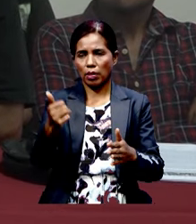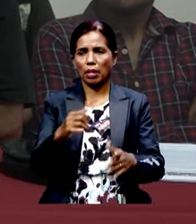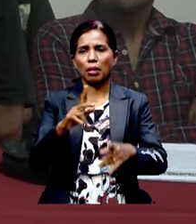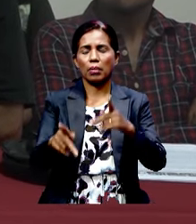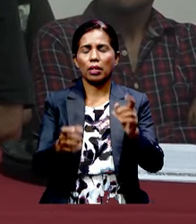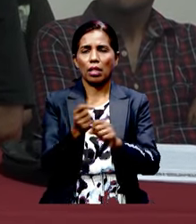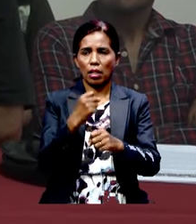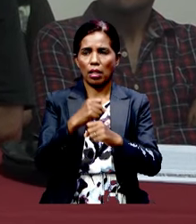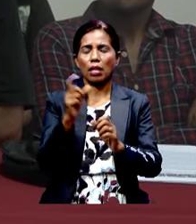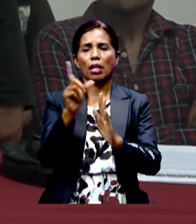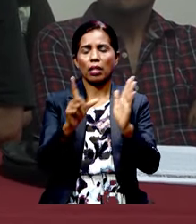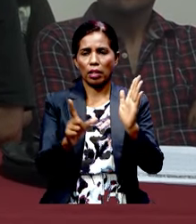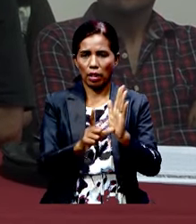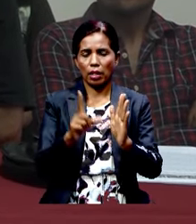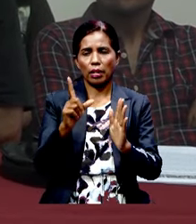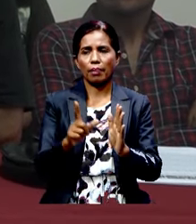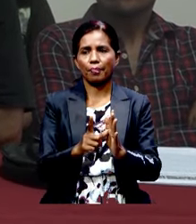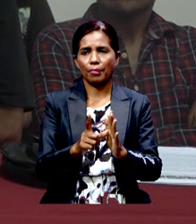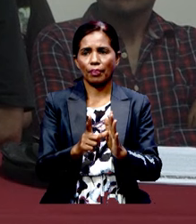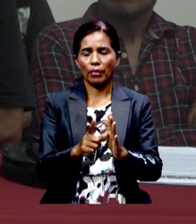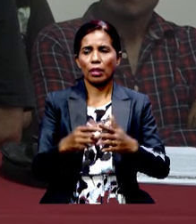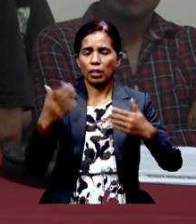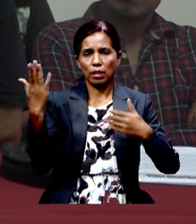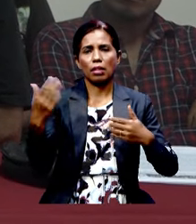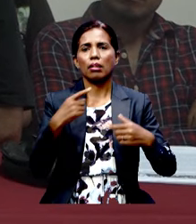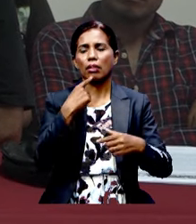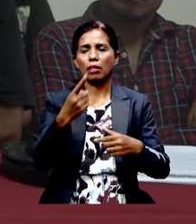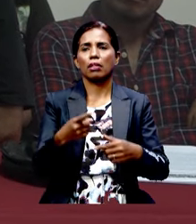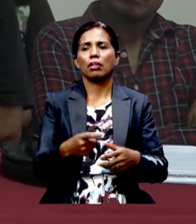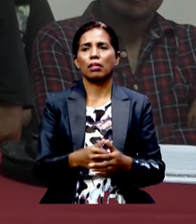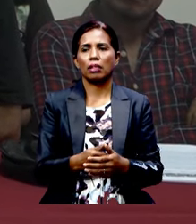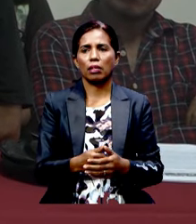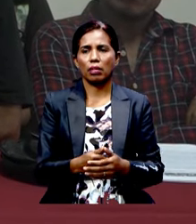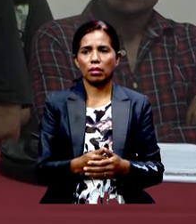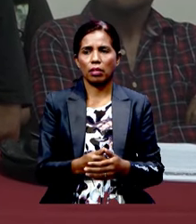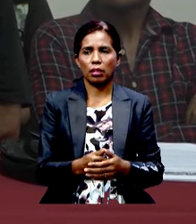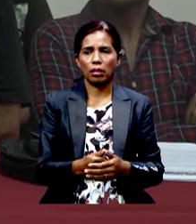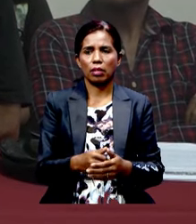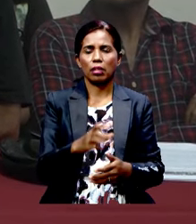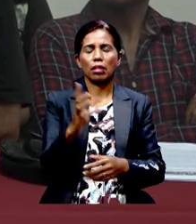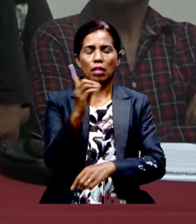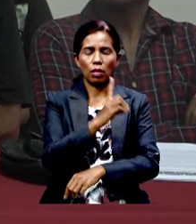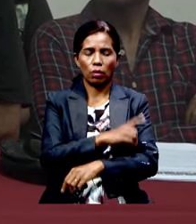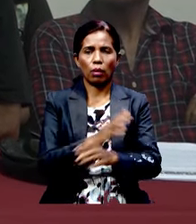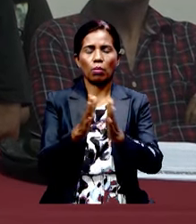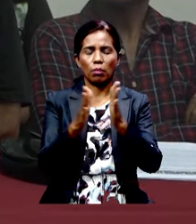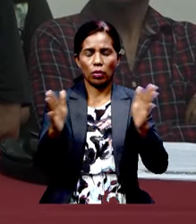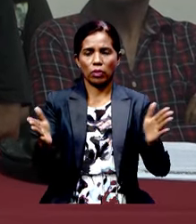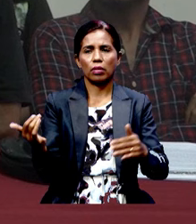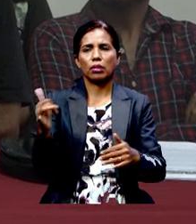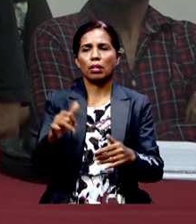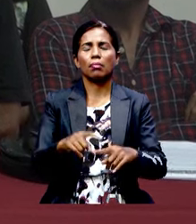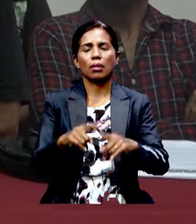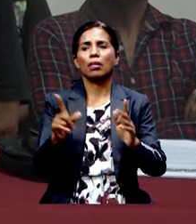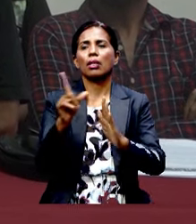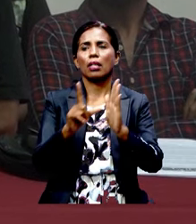lei ida vigente nia i hanaba de han se seraka indulto ne lorong bot sira lorong nasional sira mo bele point dotu se